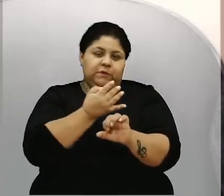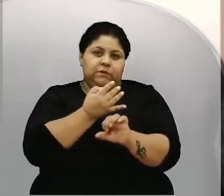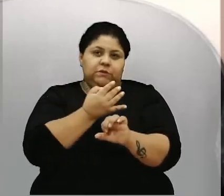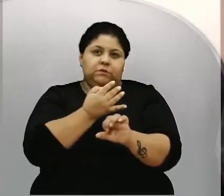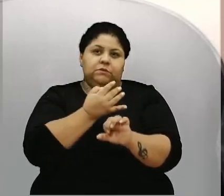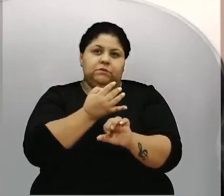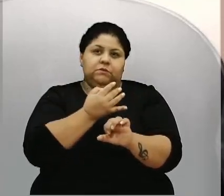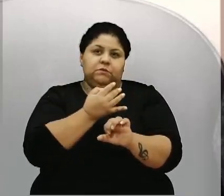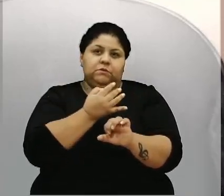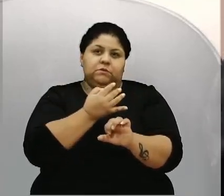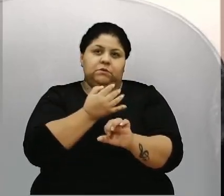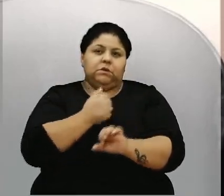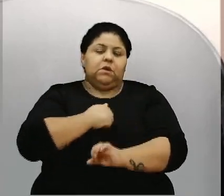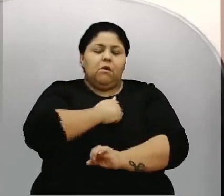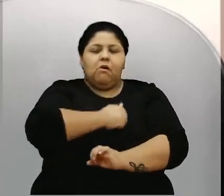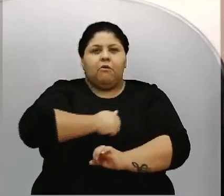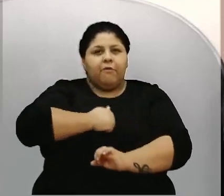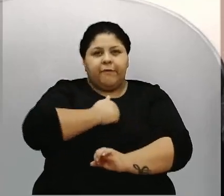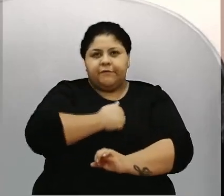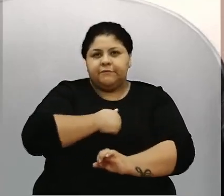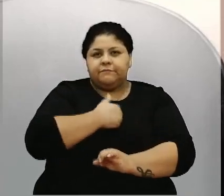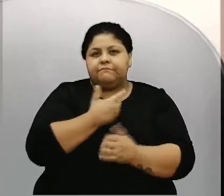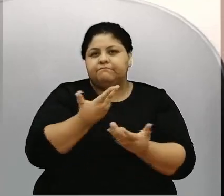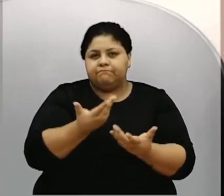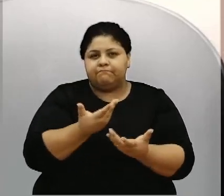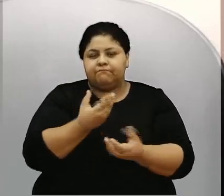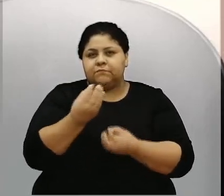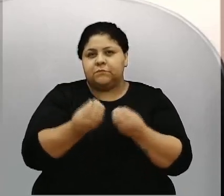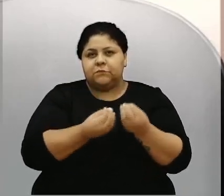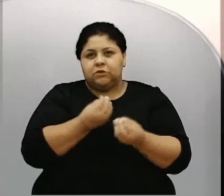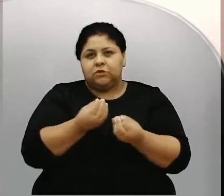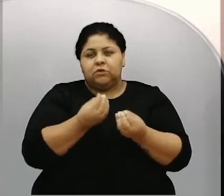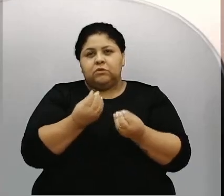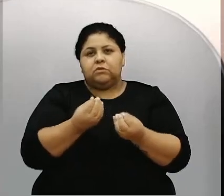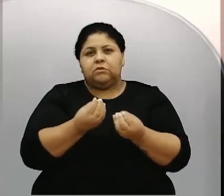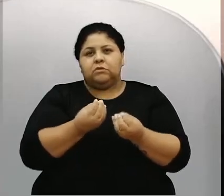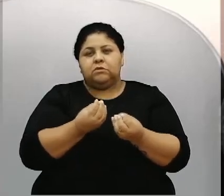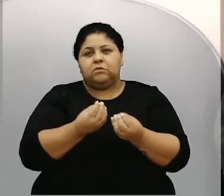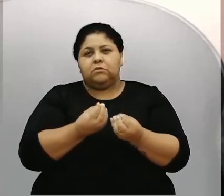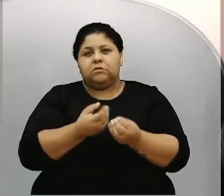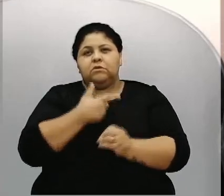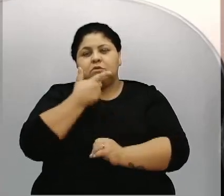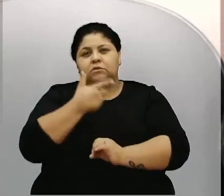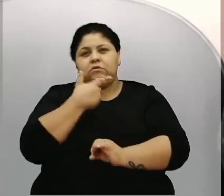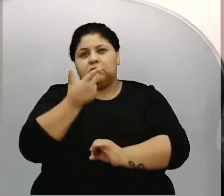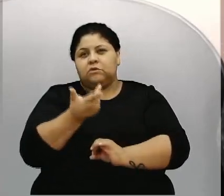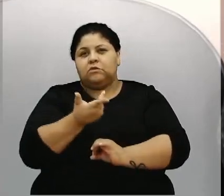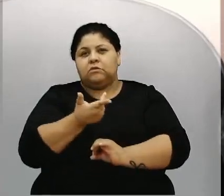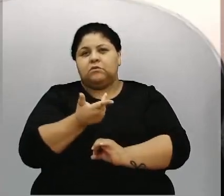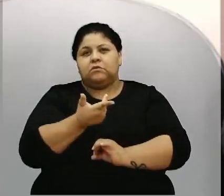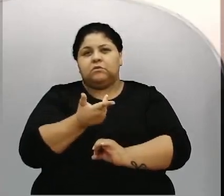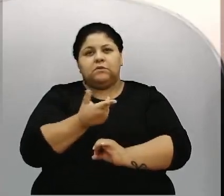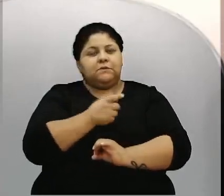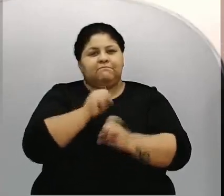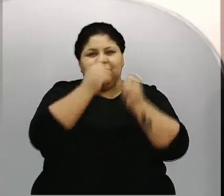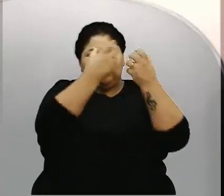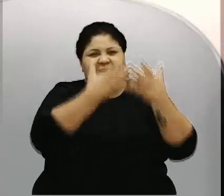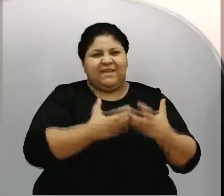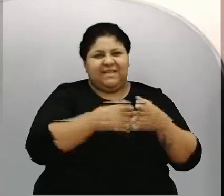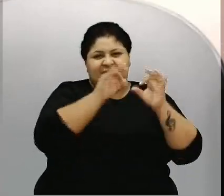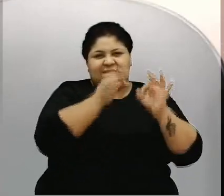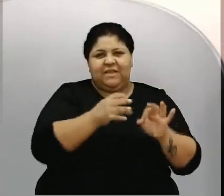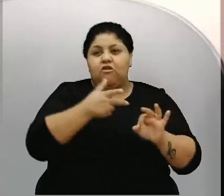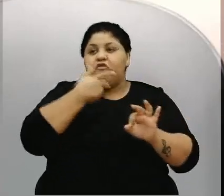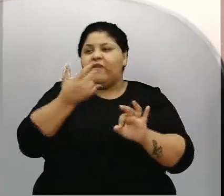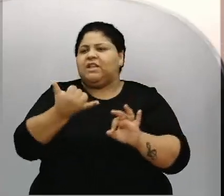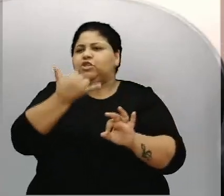com a humildade de, eventualmente, né, como houve esses dias numa fala que não ficou bem colocada, de dizer desculpa,